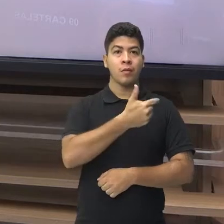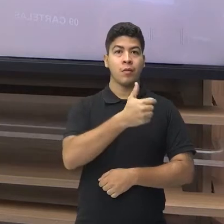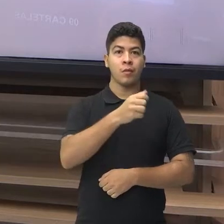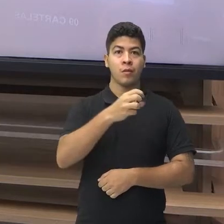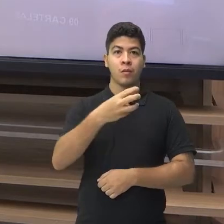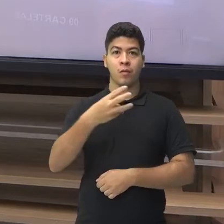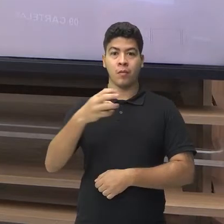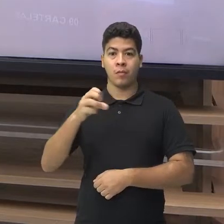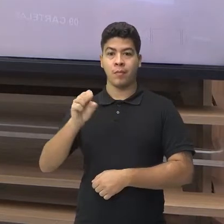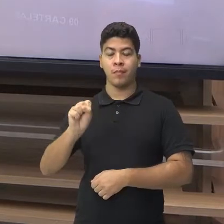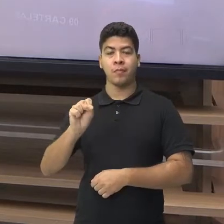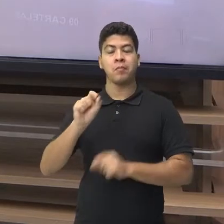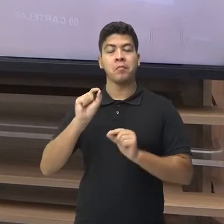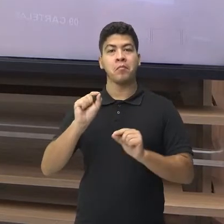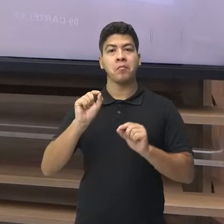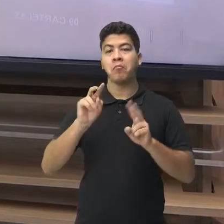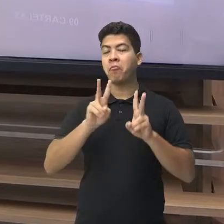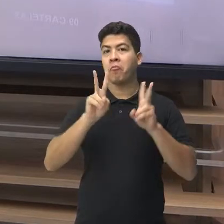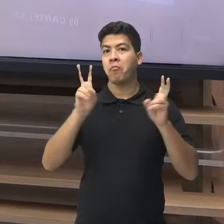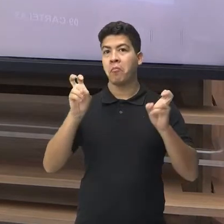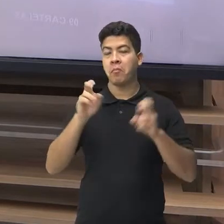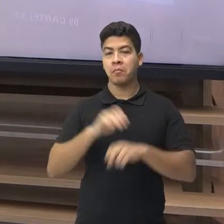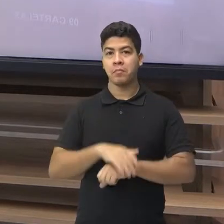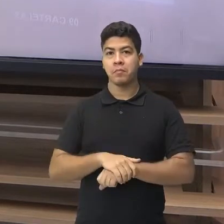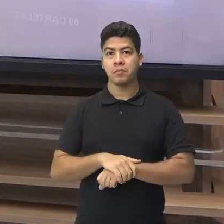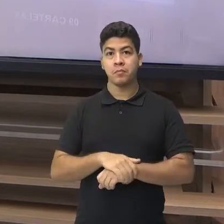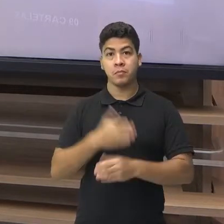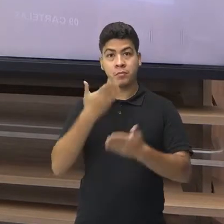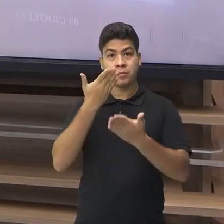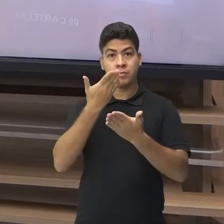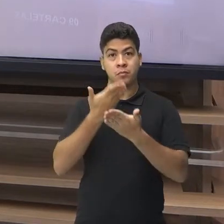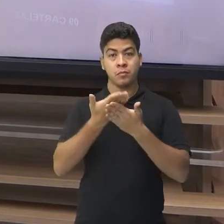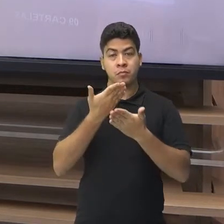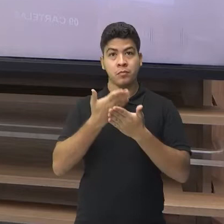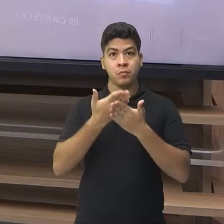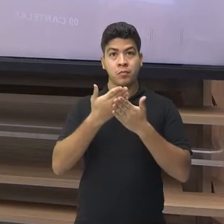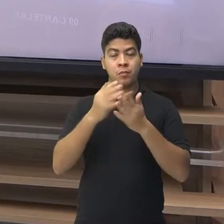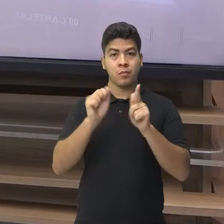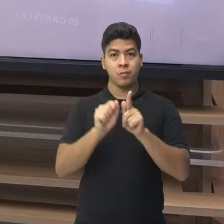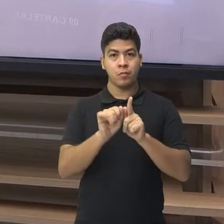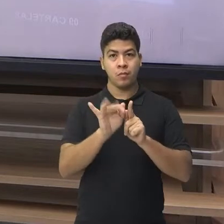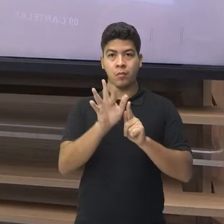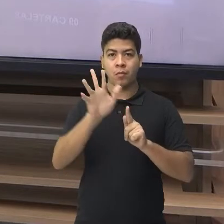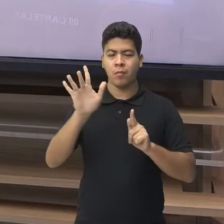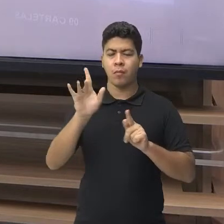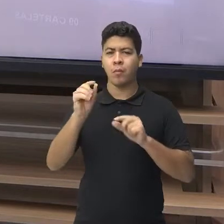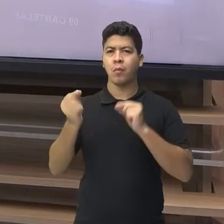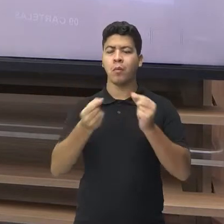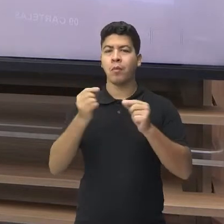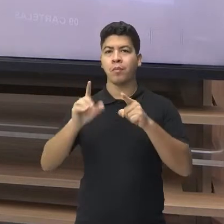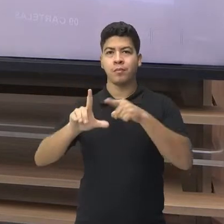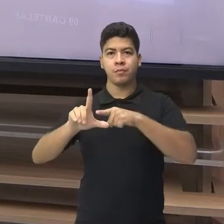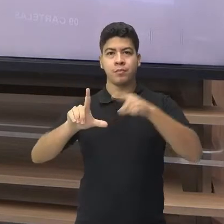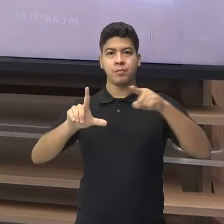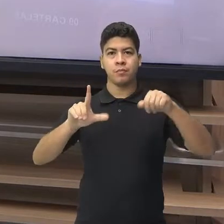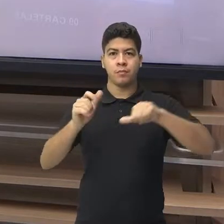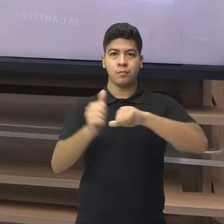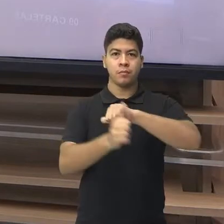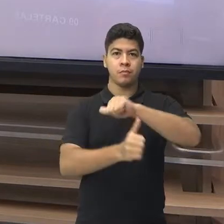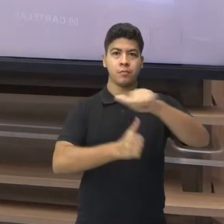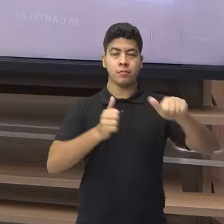de física com os seguintes conteúdos. Vai ser o estudo dos gases. Nós vamos ver os gráficos das